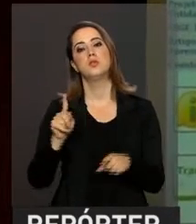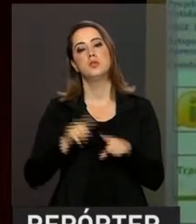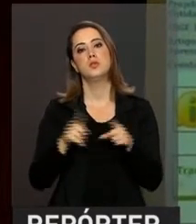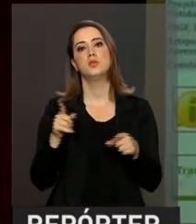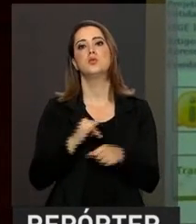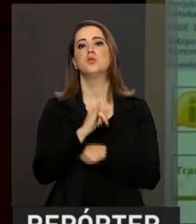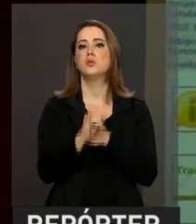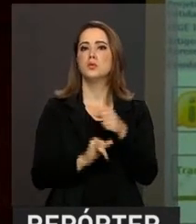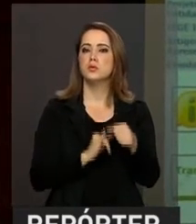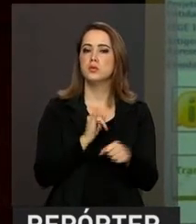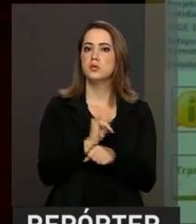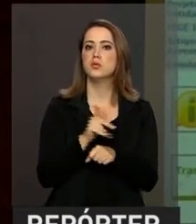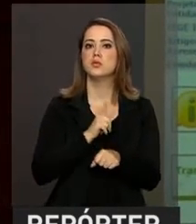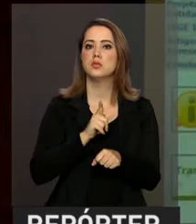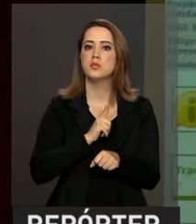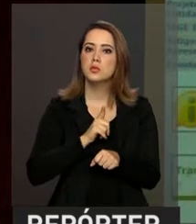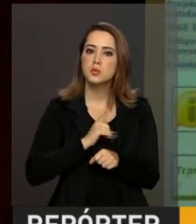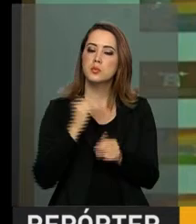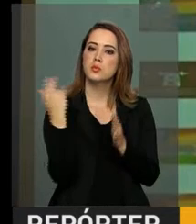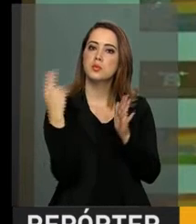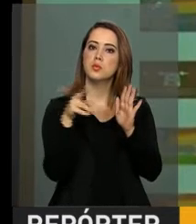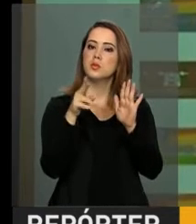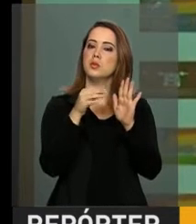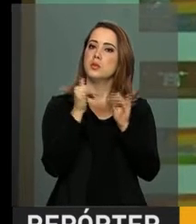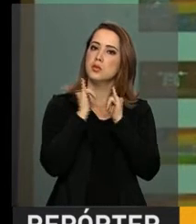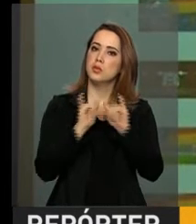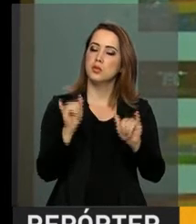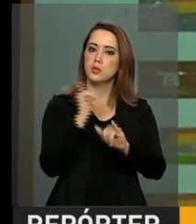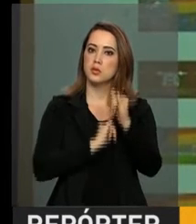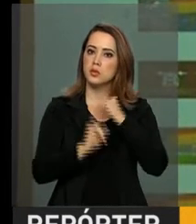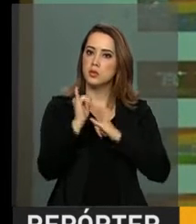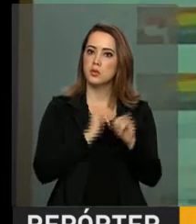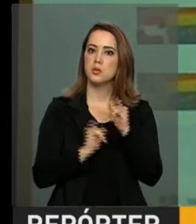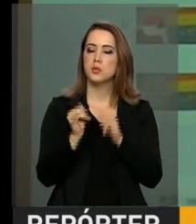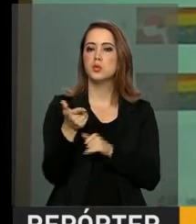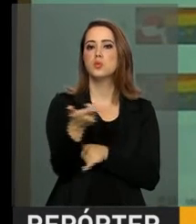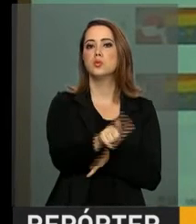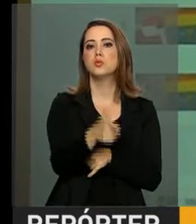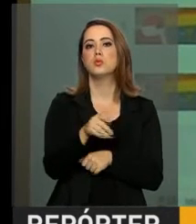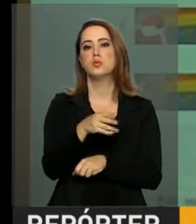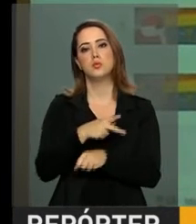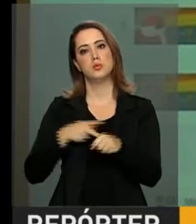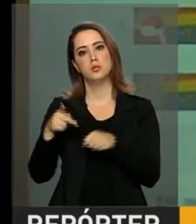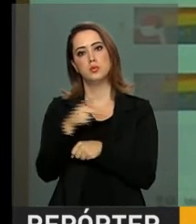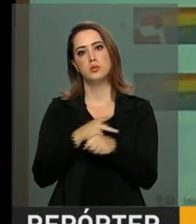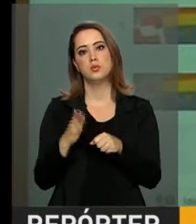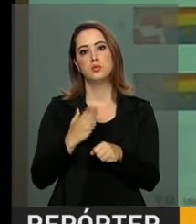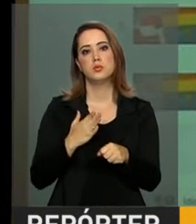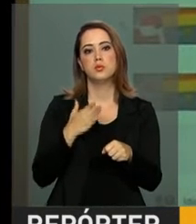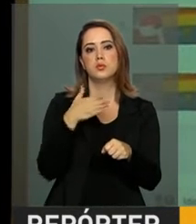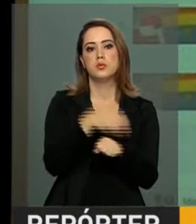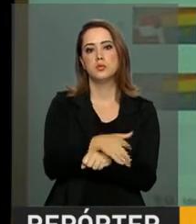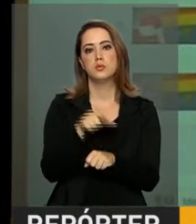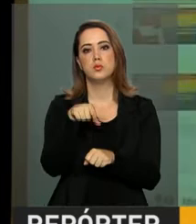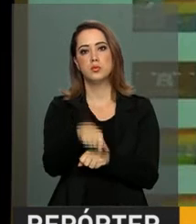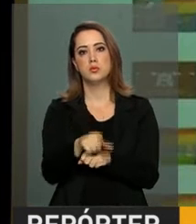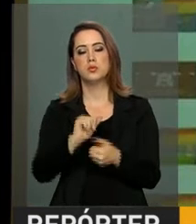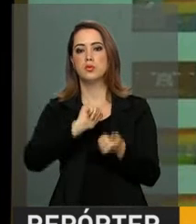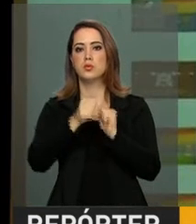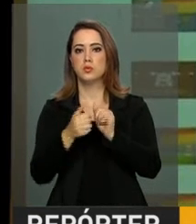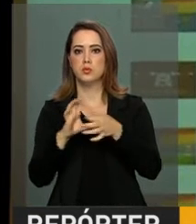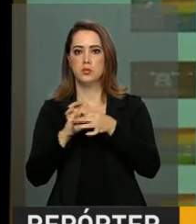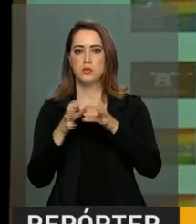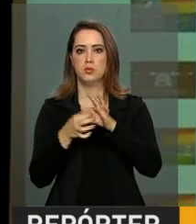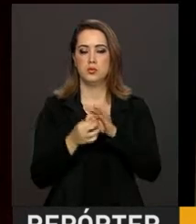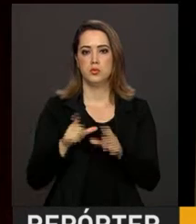O IBGE também lançou um portal com informações sobre os países que participam das Olimpíadas. Além de dados estatísticos sobre a